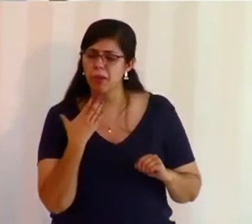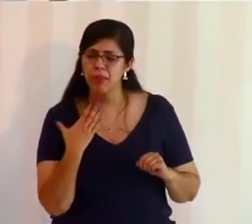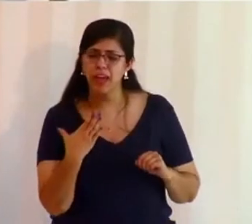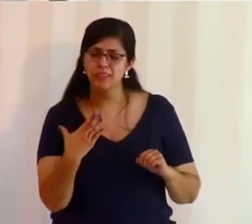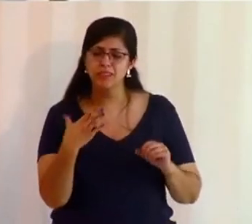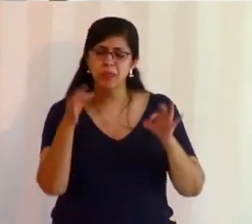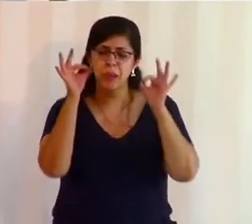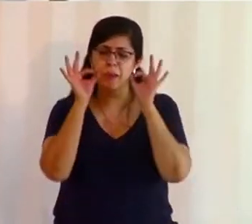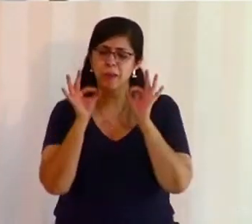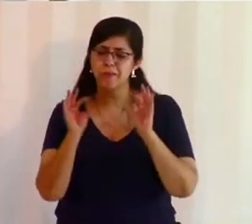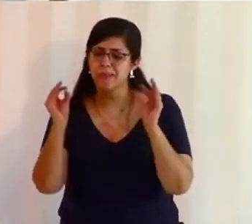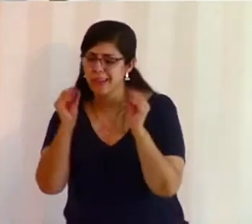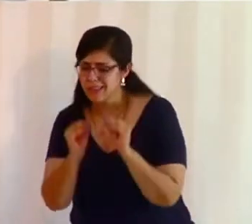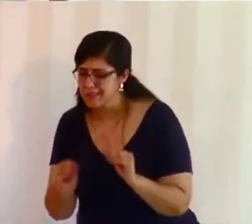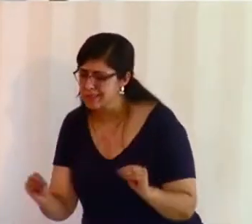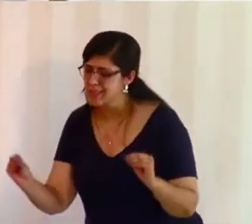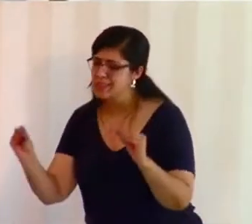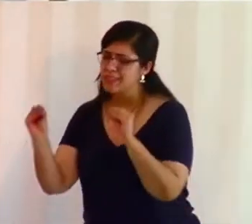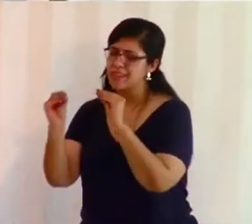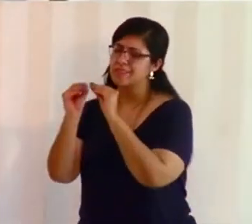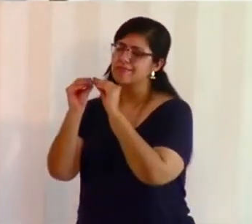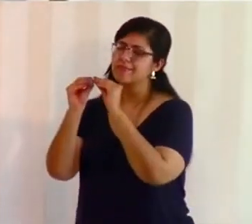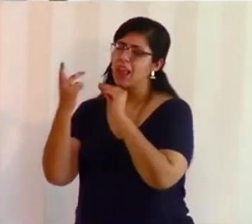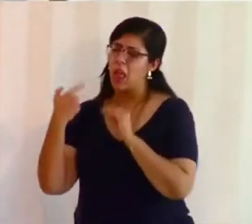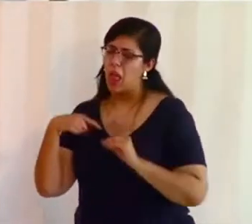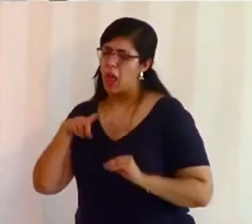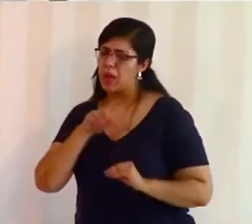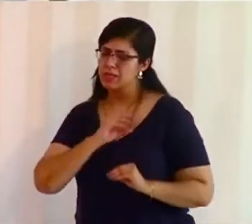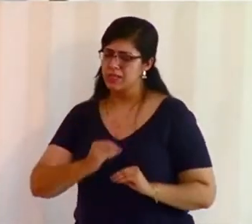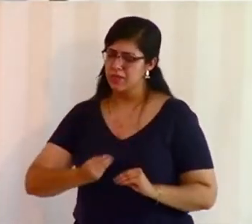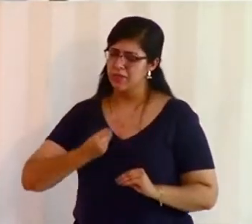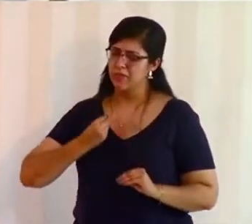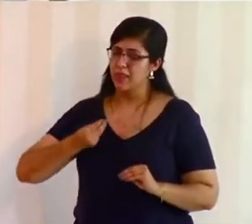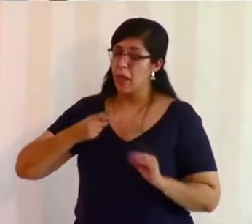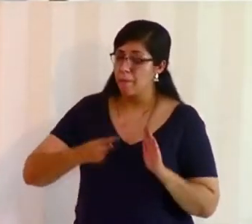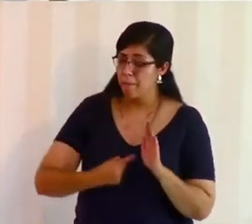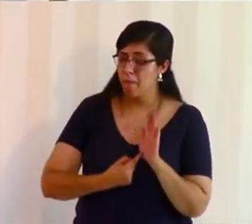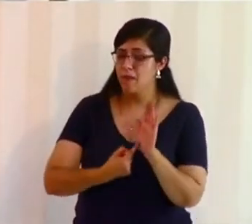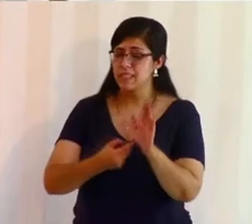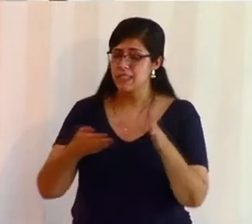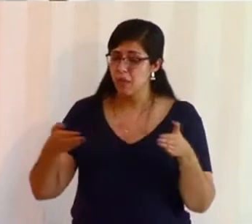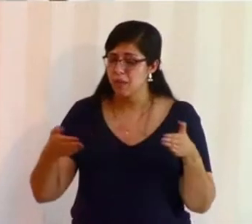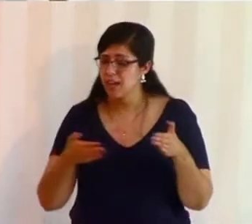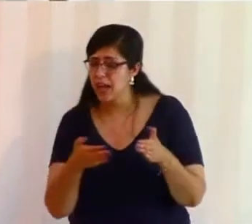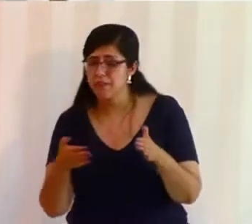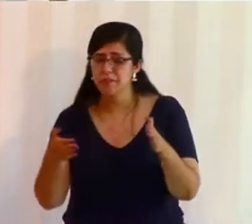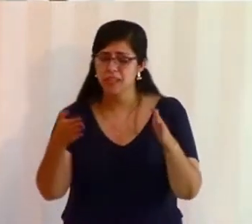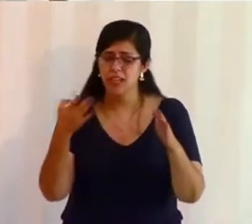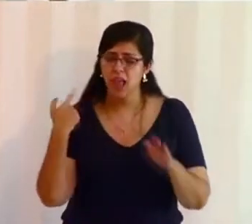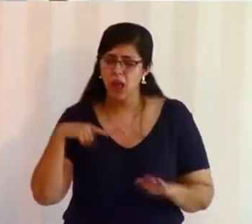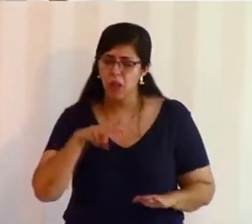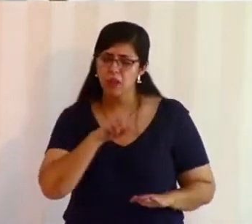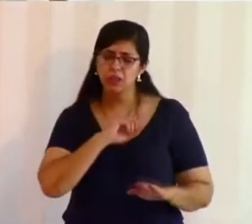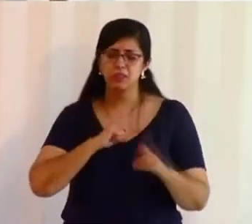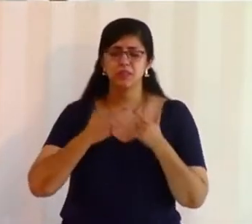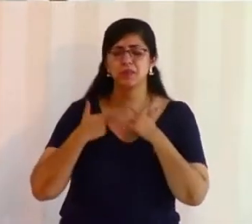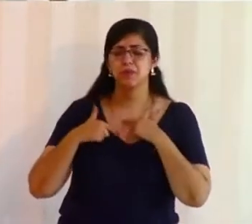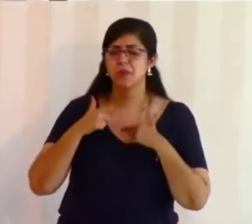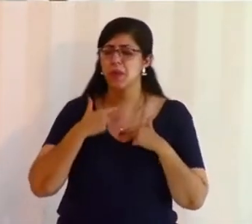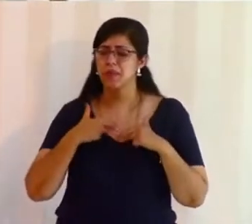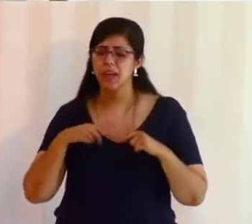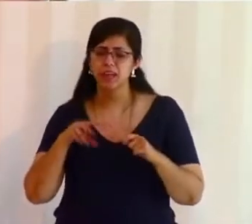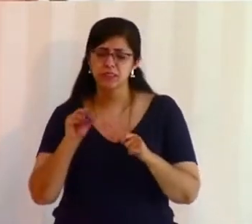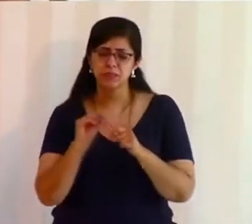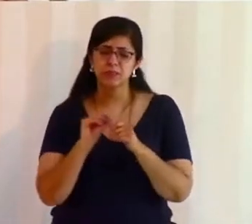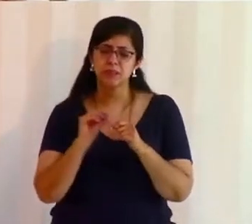o Senhor que dirige a nossa história, os nossos passos. Mostra o caminho por onde o Senhor quer que nós andemos. Ó Deus, muito